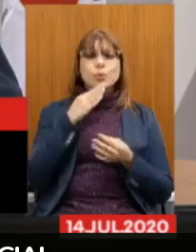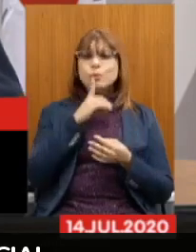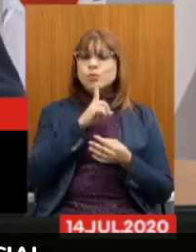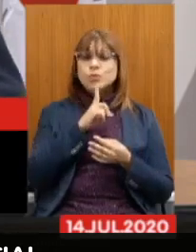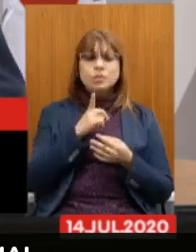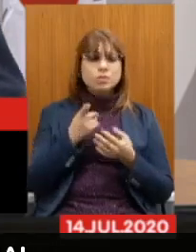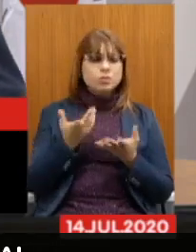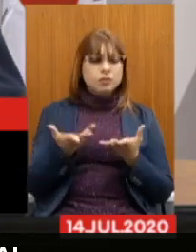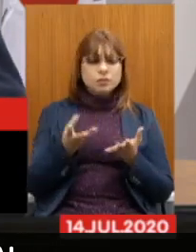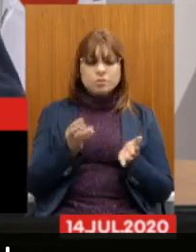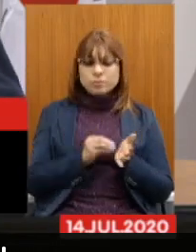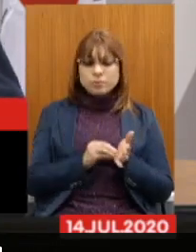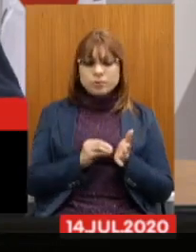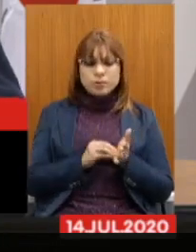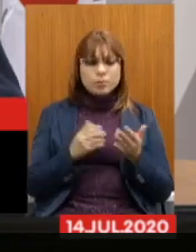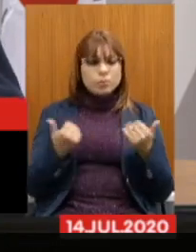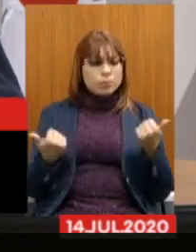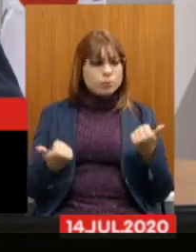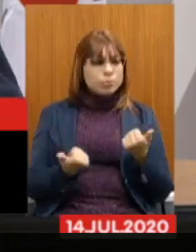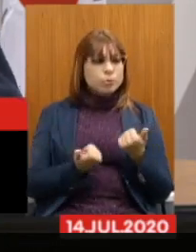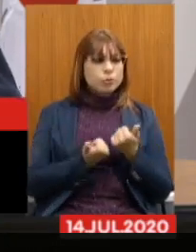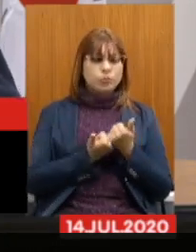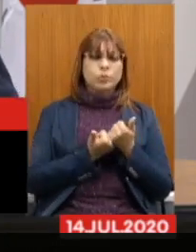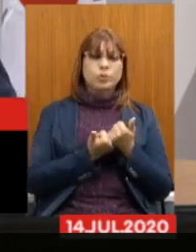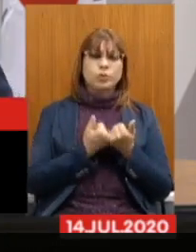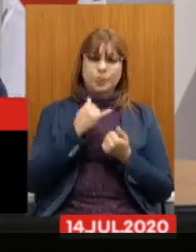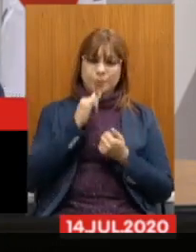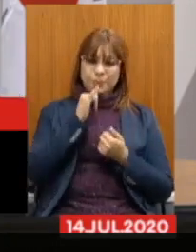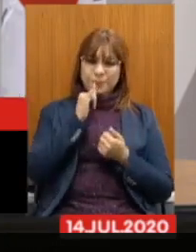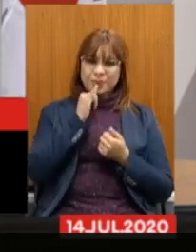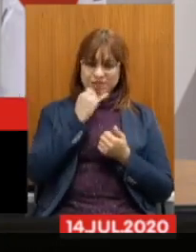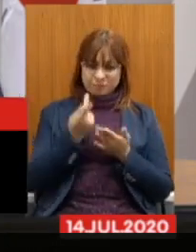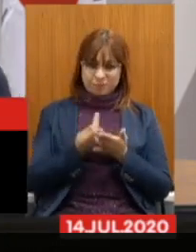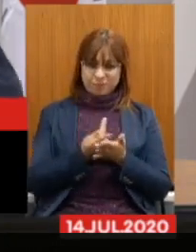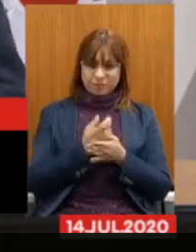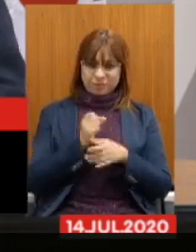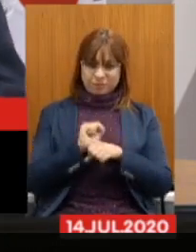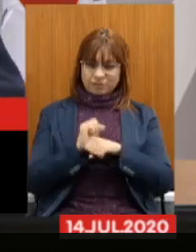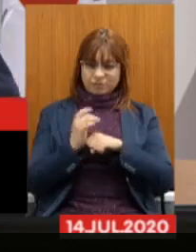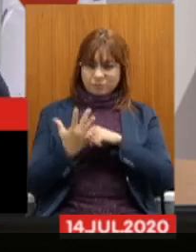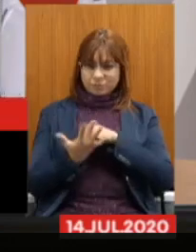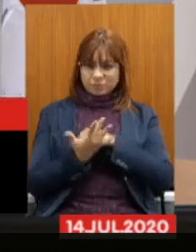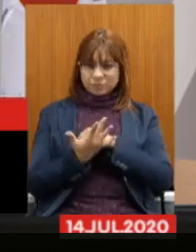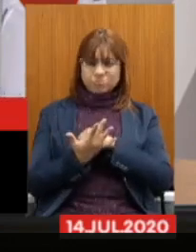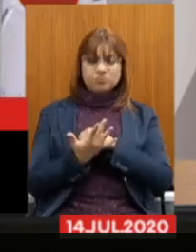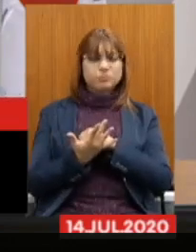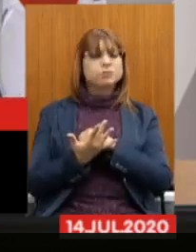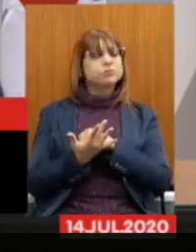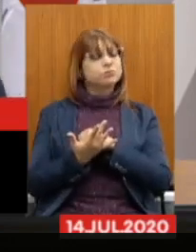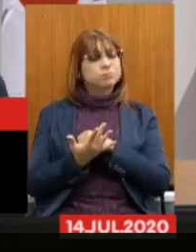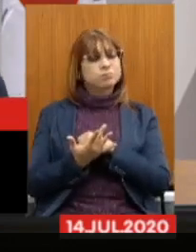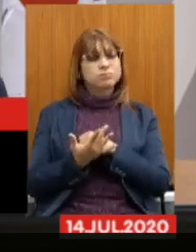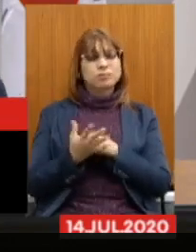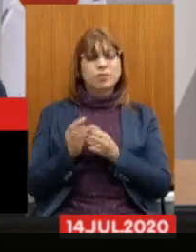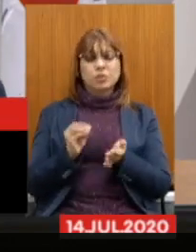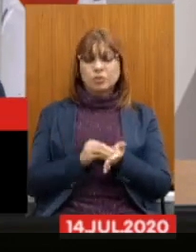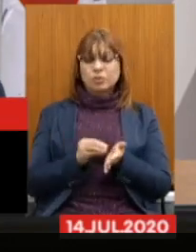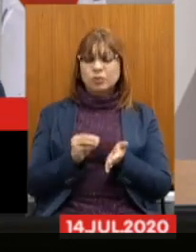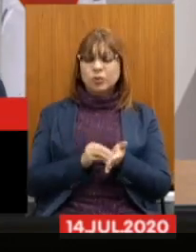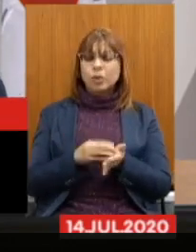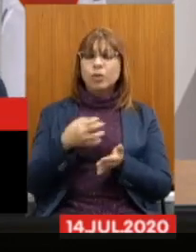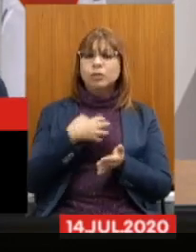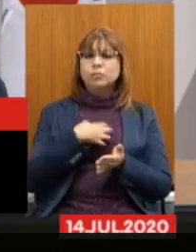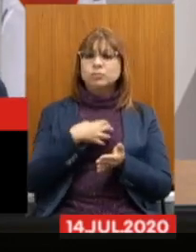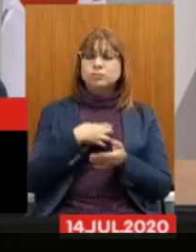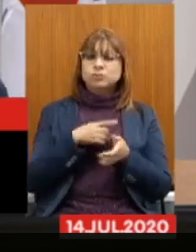apoio, num caso com uma pandemia como essa, como faz falta a ciência, como